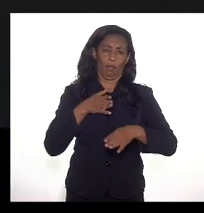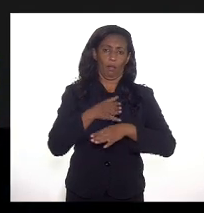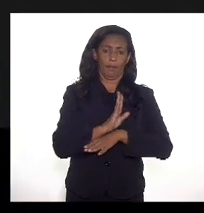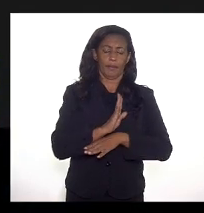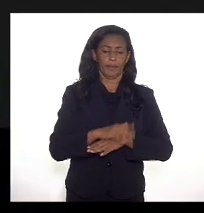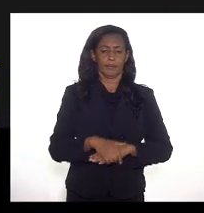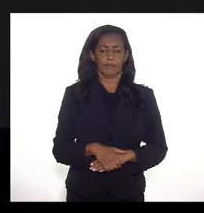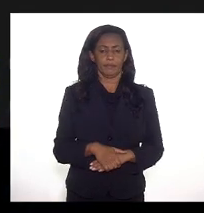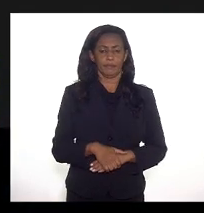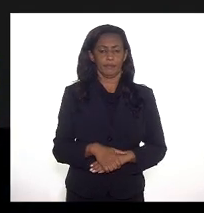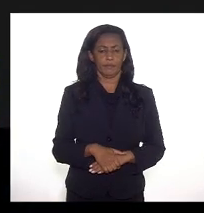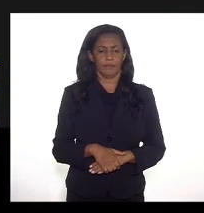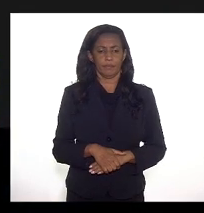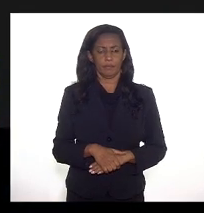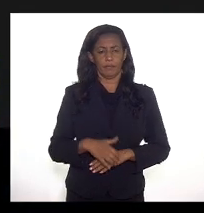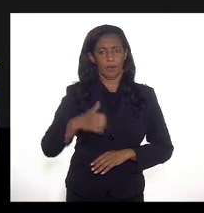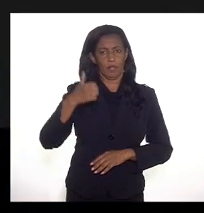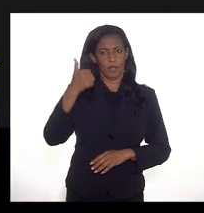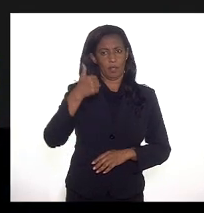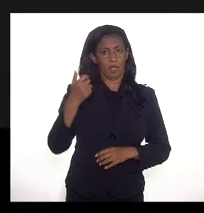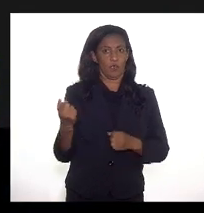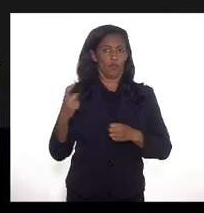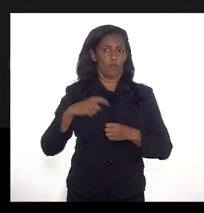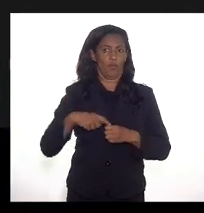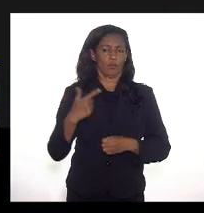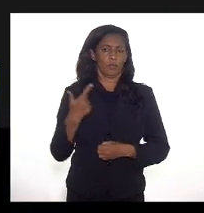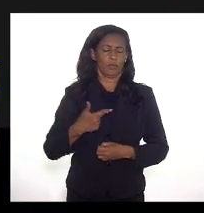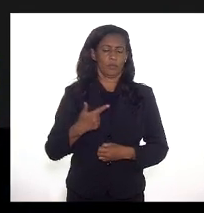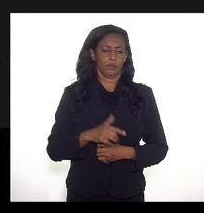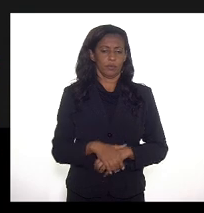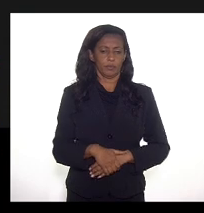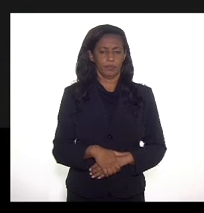primeira, retorna em segunda. Aprovado em primeira e retorna em segunda.